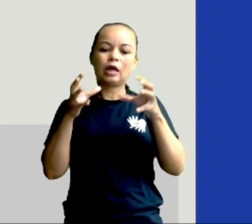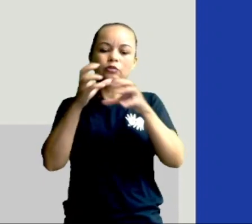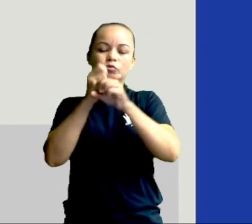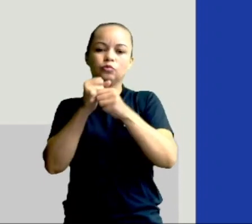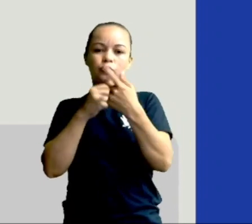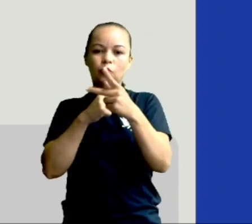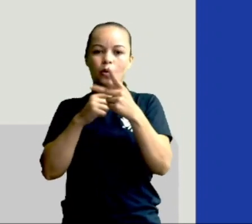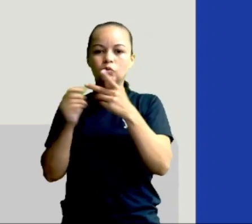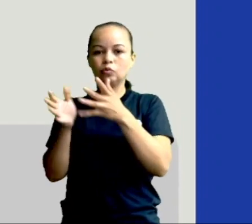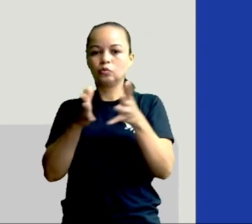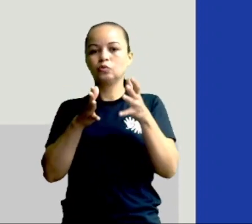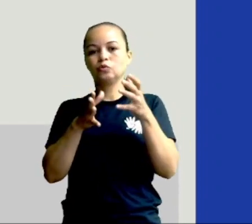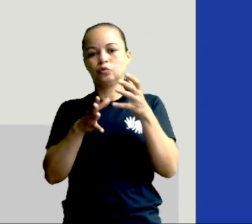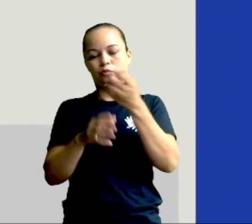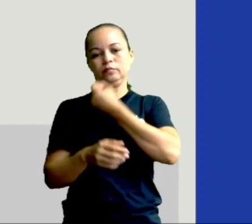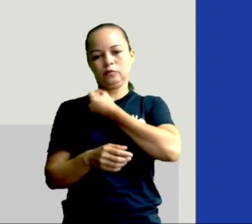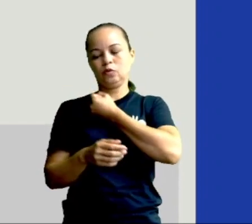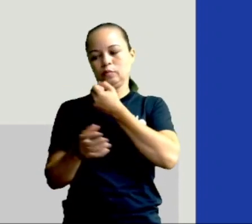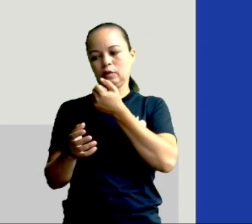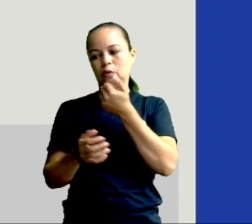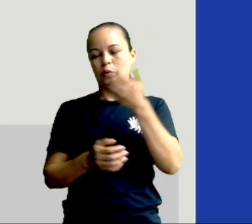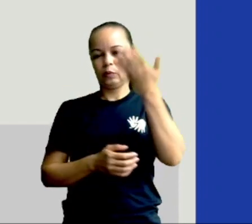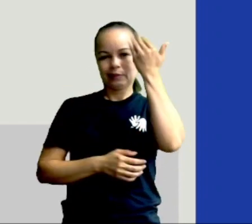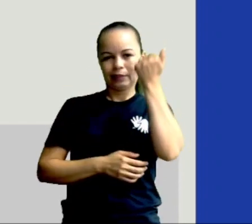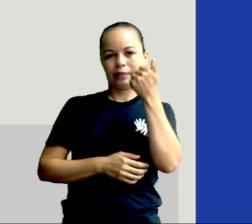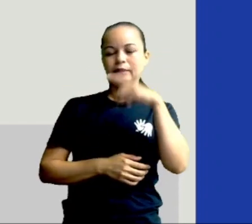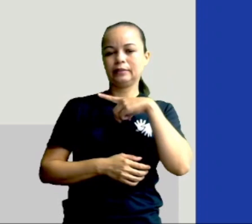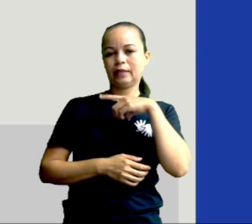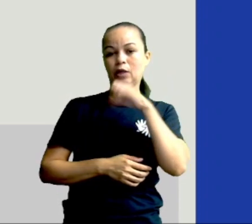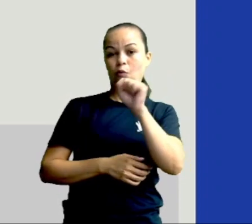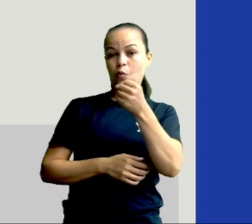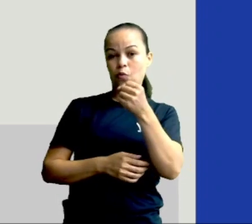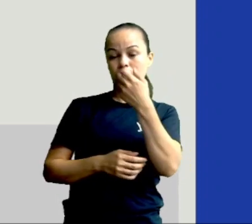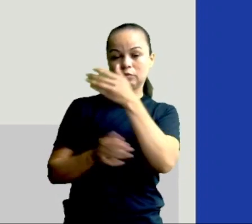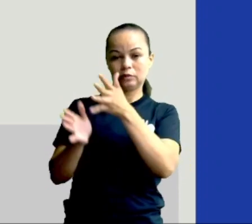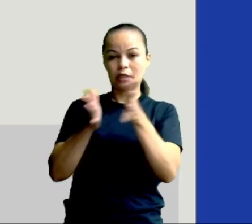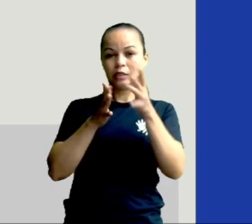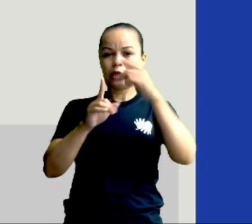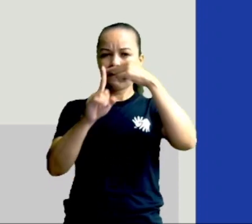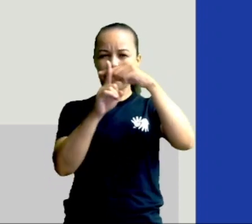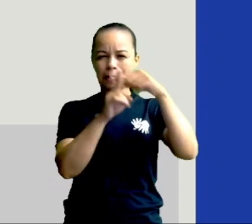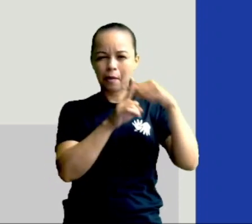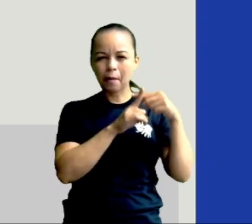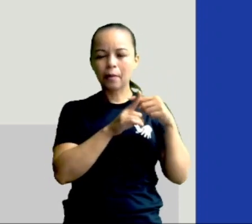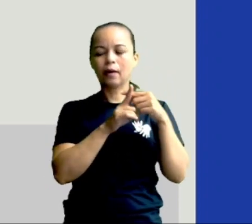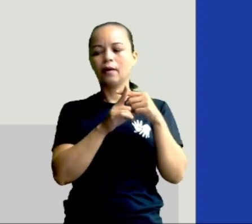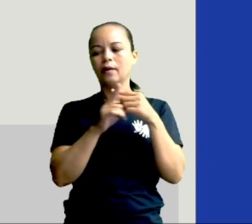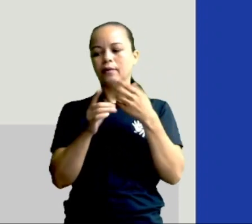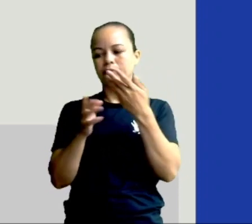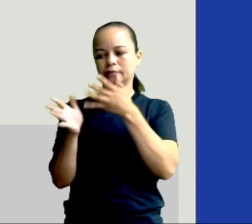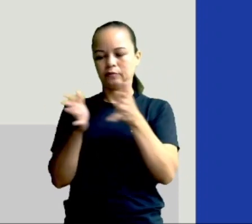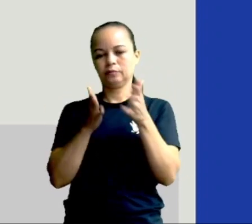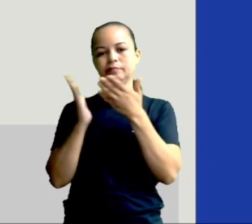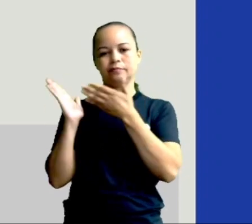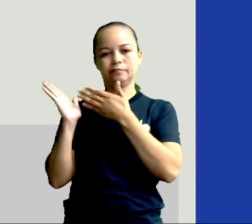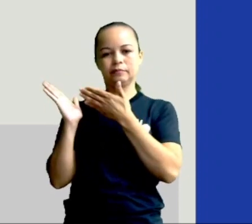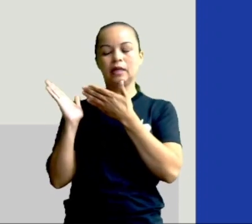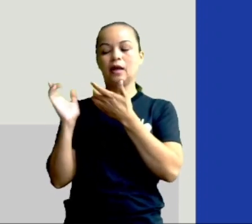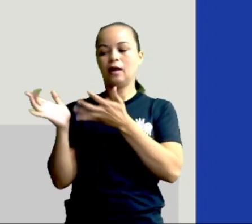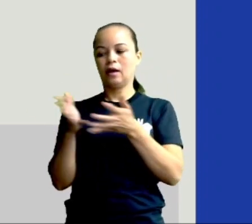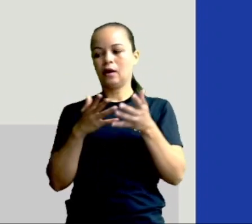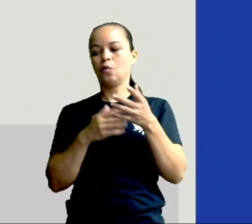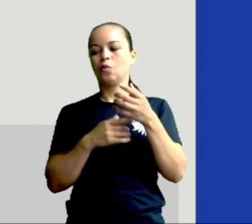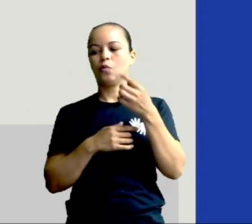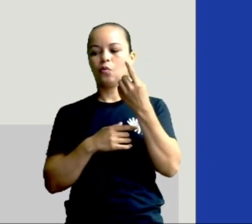aí. Então, adiciono todos, eu sei que tem 8 números aí, então, adicionando todos esses números, vejam só aí, o 1,